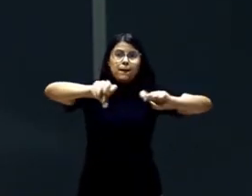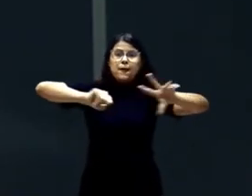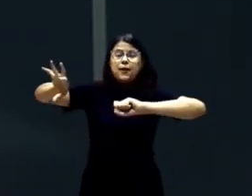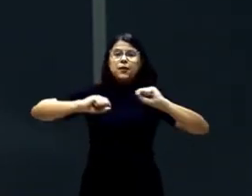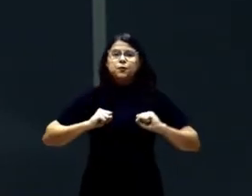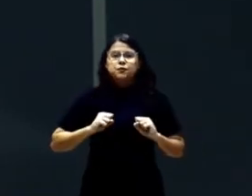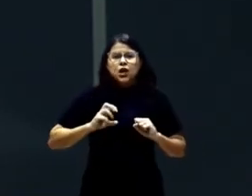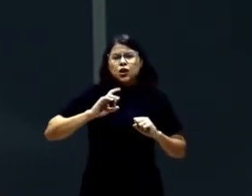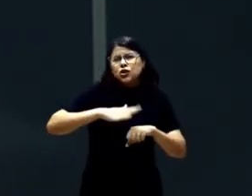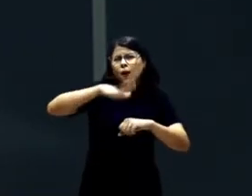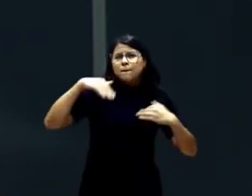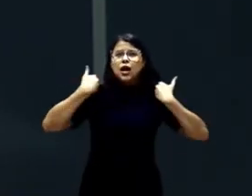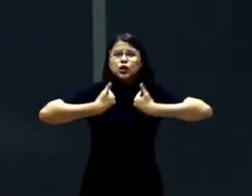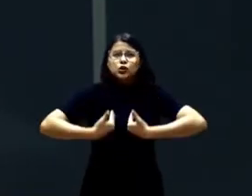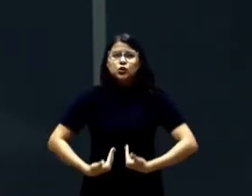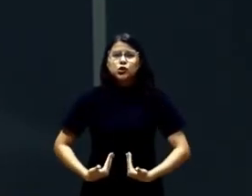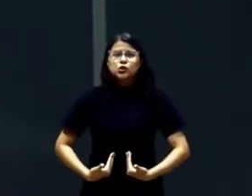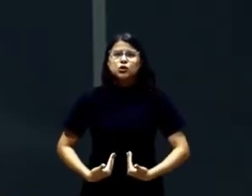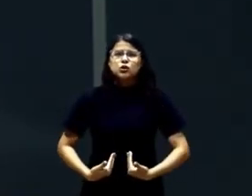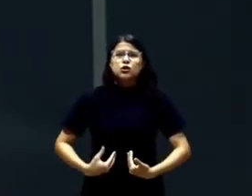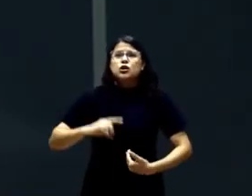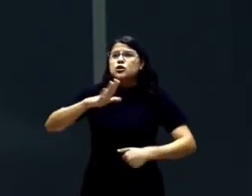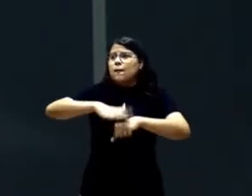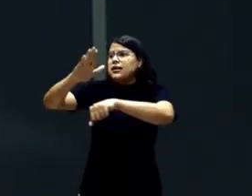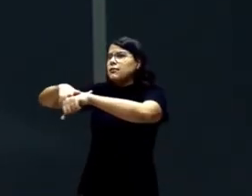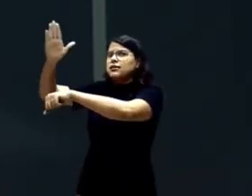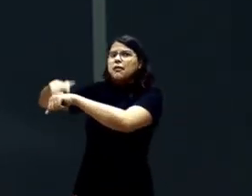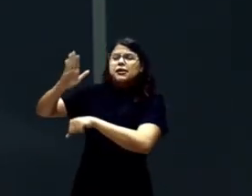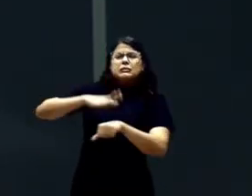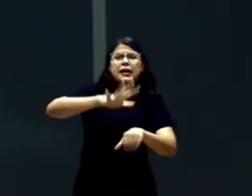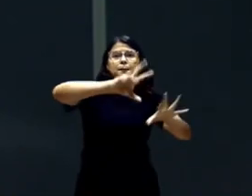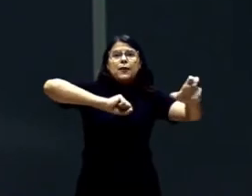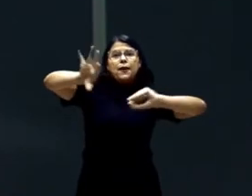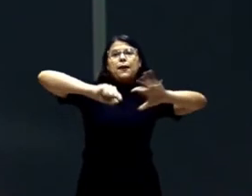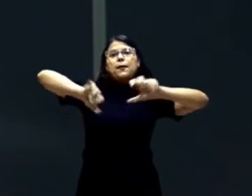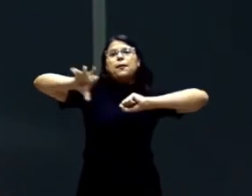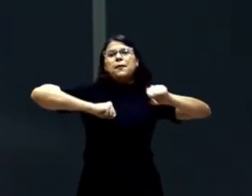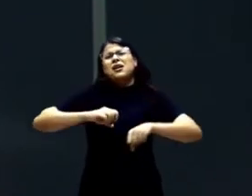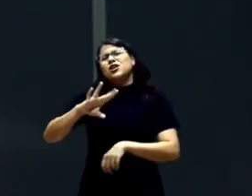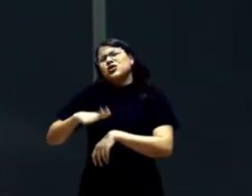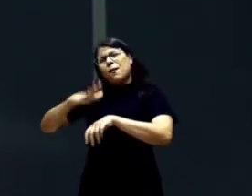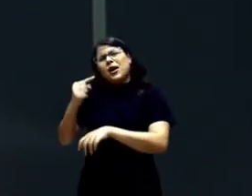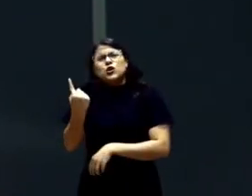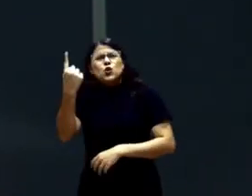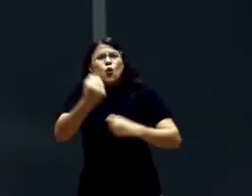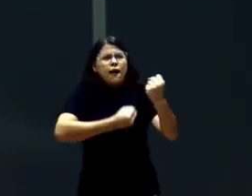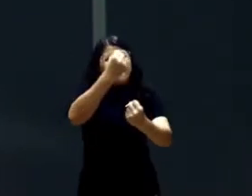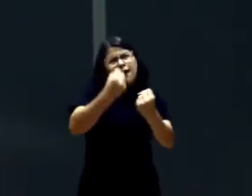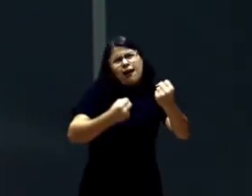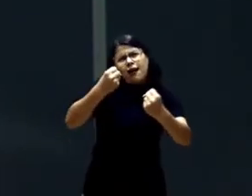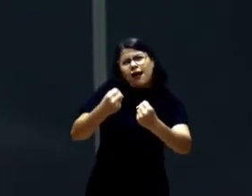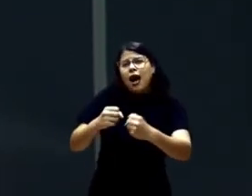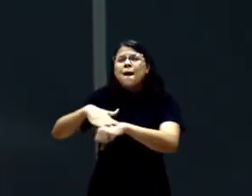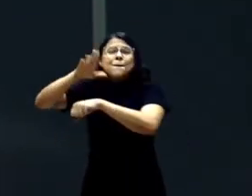Só mais uma camisa, só mais um isso, só mais um aquilo, só mais um relógio. Só mais um carro, só mais uma moto.